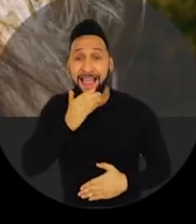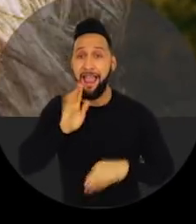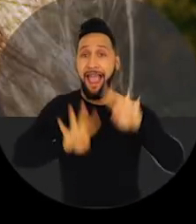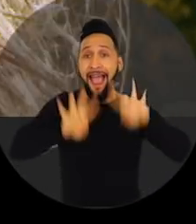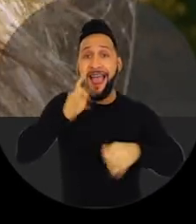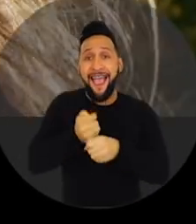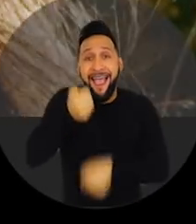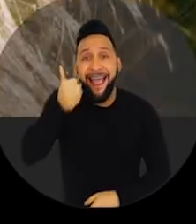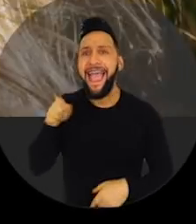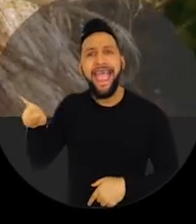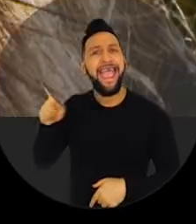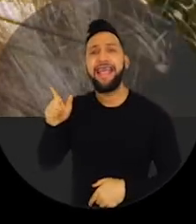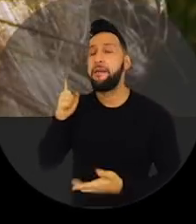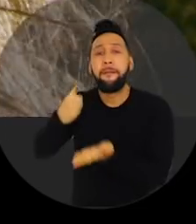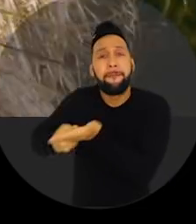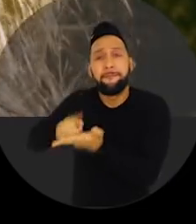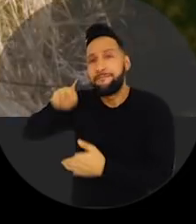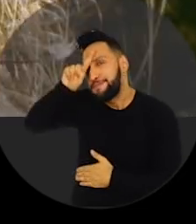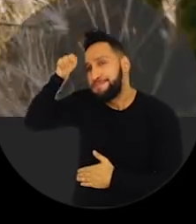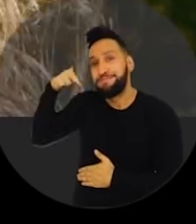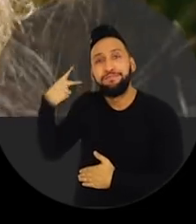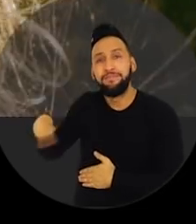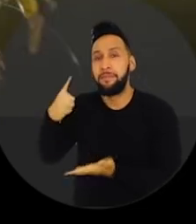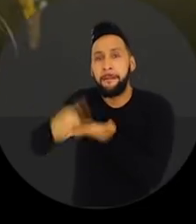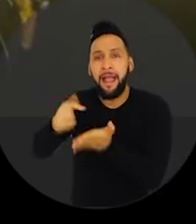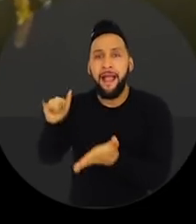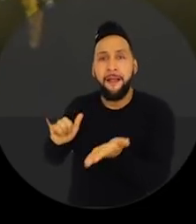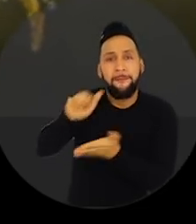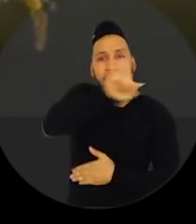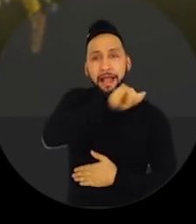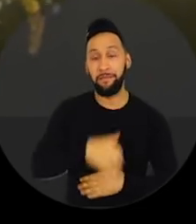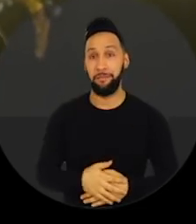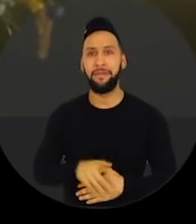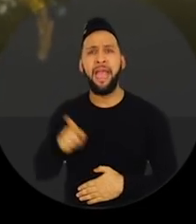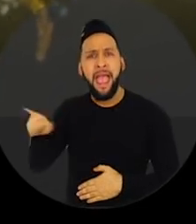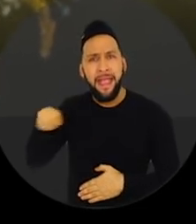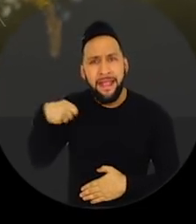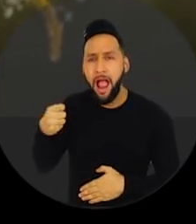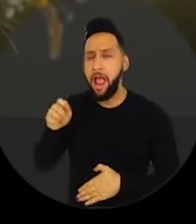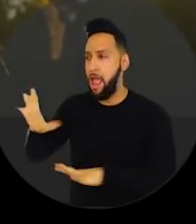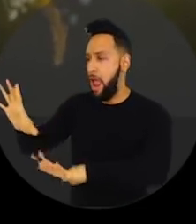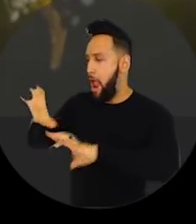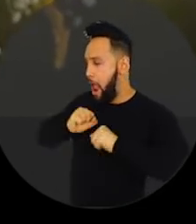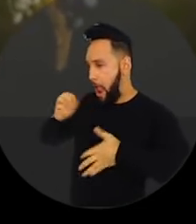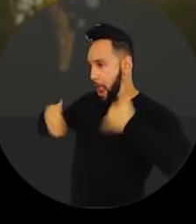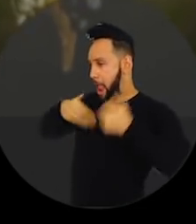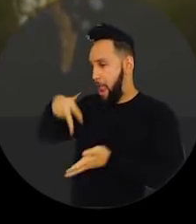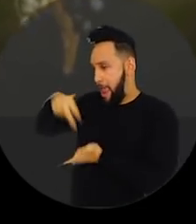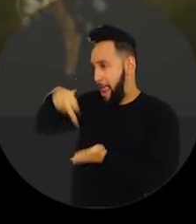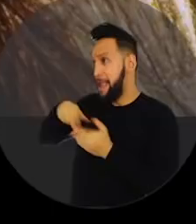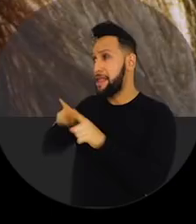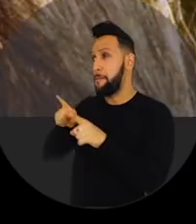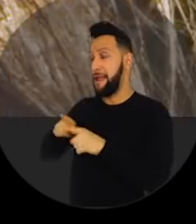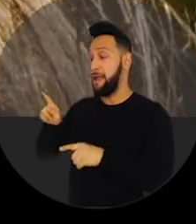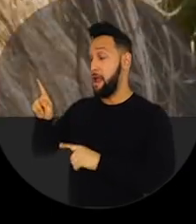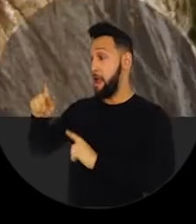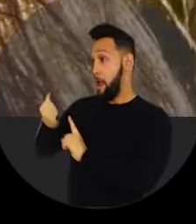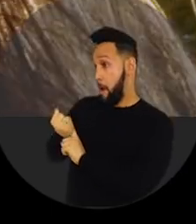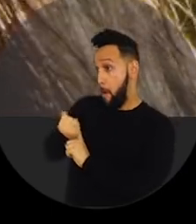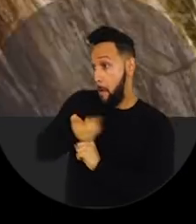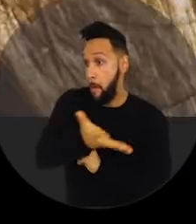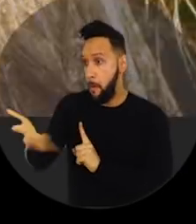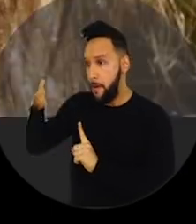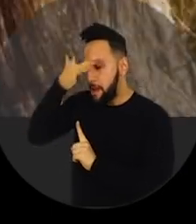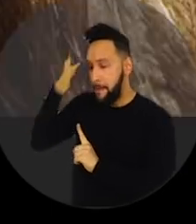sempre organizadinho por ele. O meu amigo secreto é daqueles que espalha alegria, sabe?